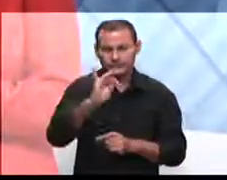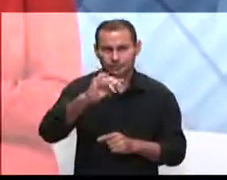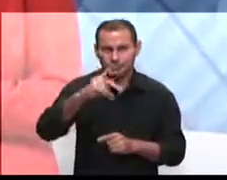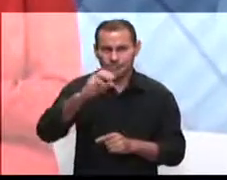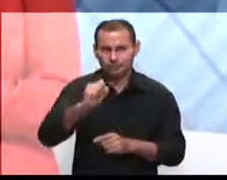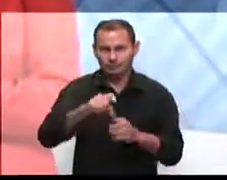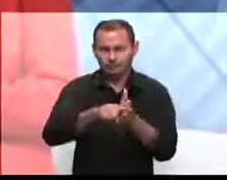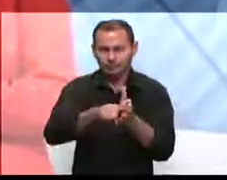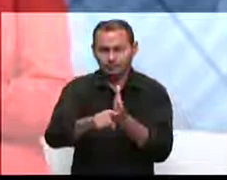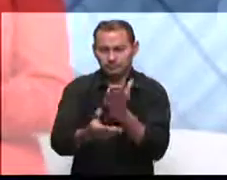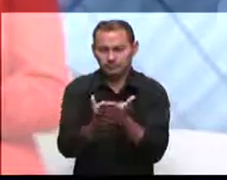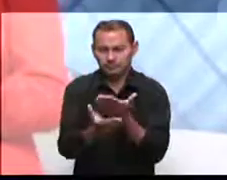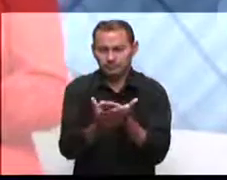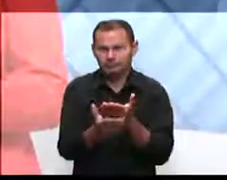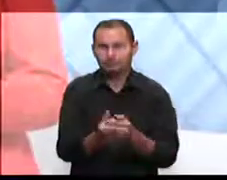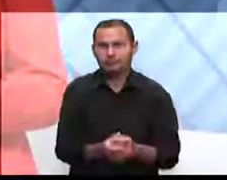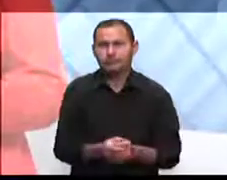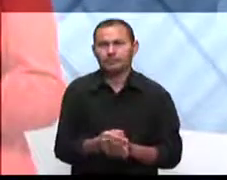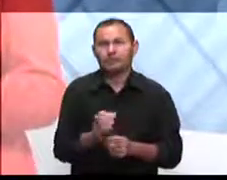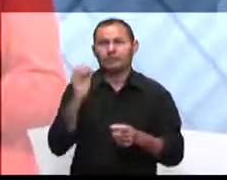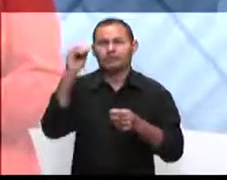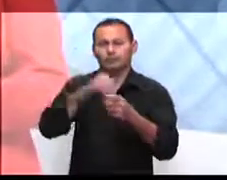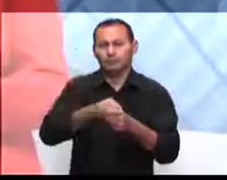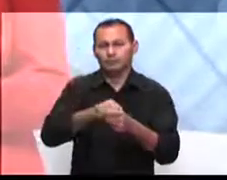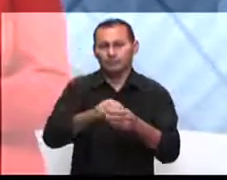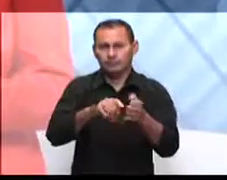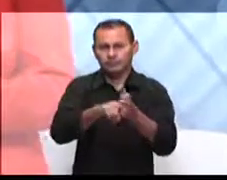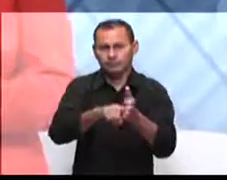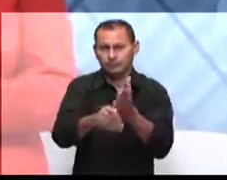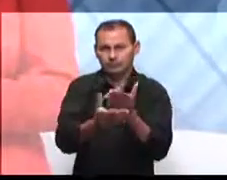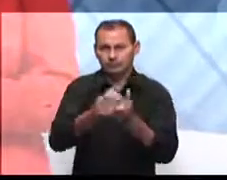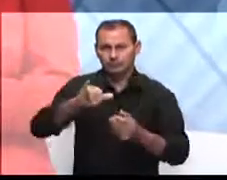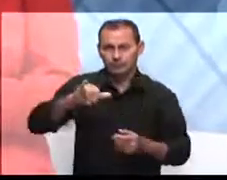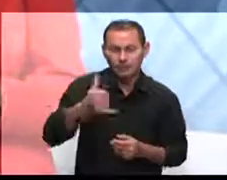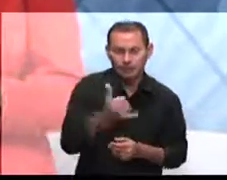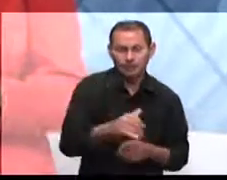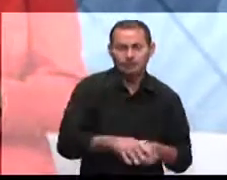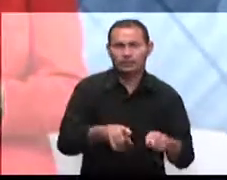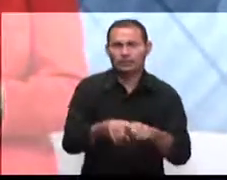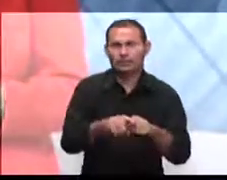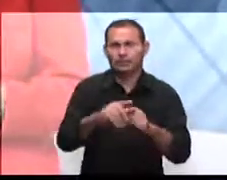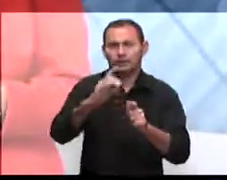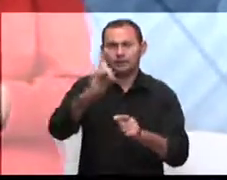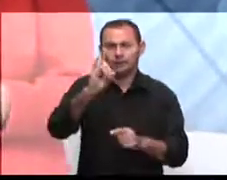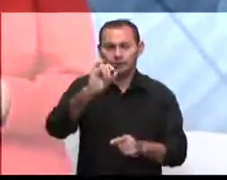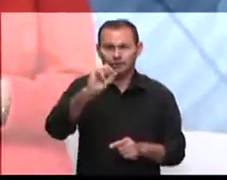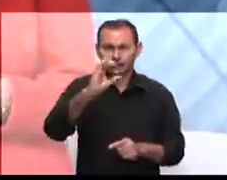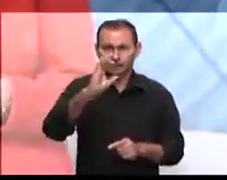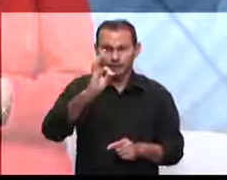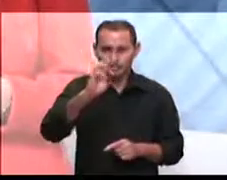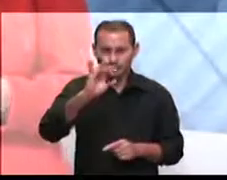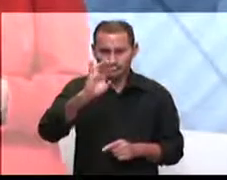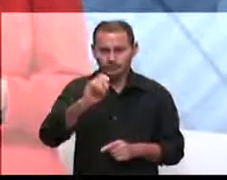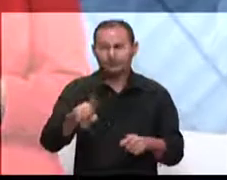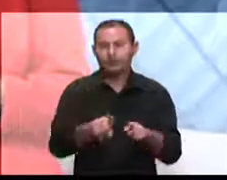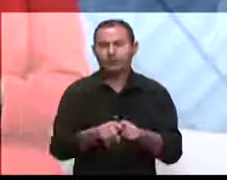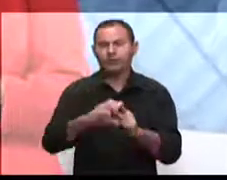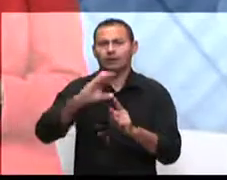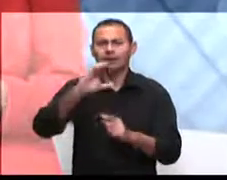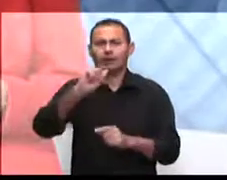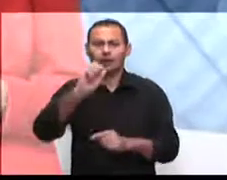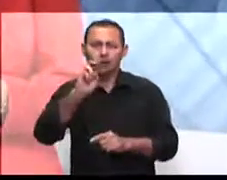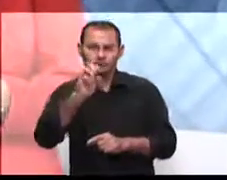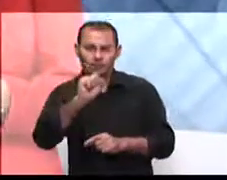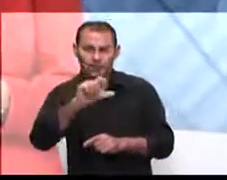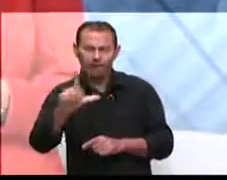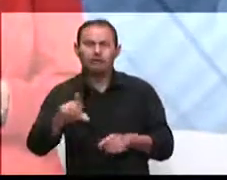de pesquisa mercadológica, daí inclui a pesquisa exploratória, a pesquisa descritiva, a pesquisa causal